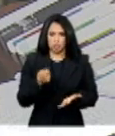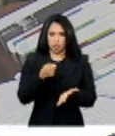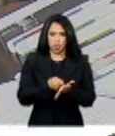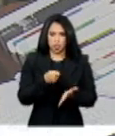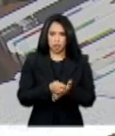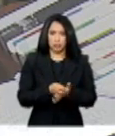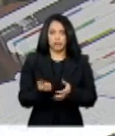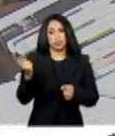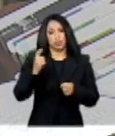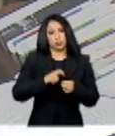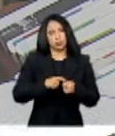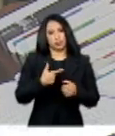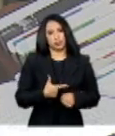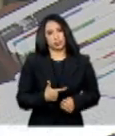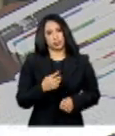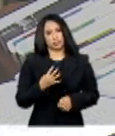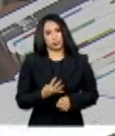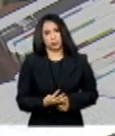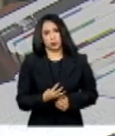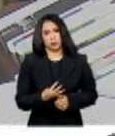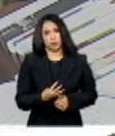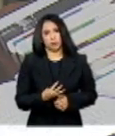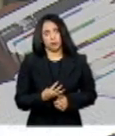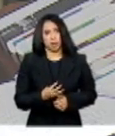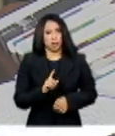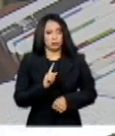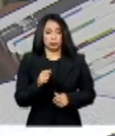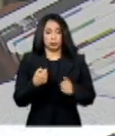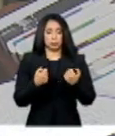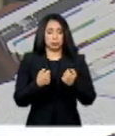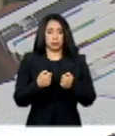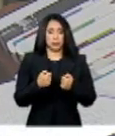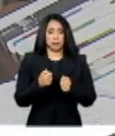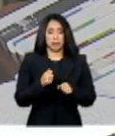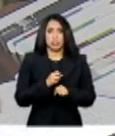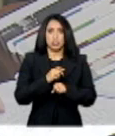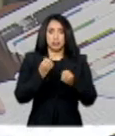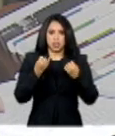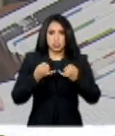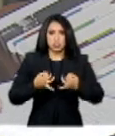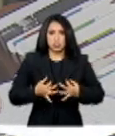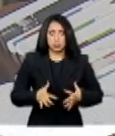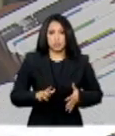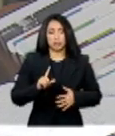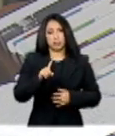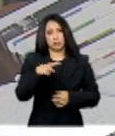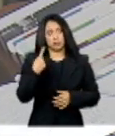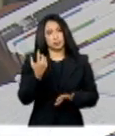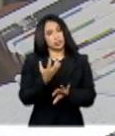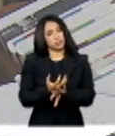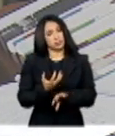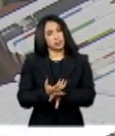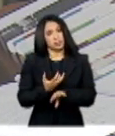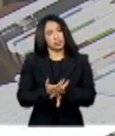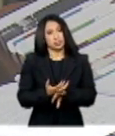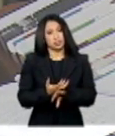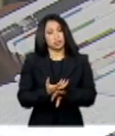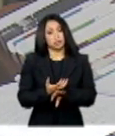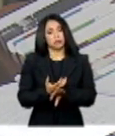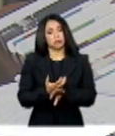24 horas talvez a corte possa se reservar o direito de um segundo momento se debruçar sobre a matéria com mais